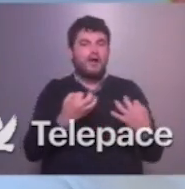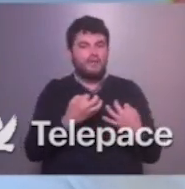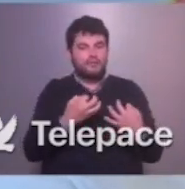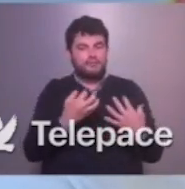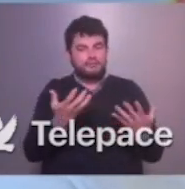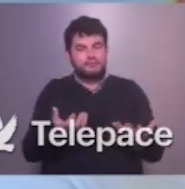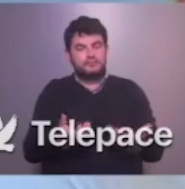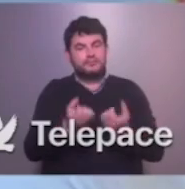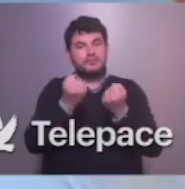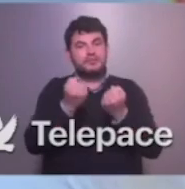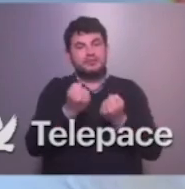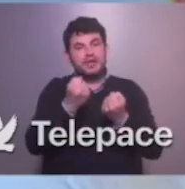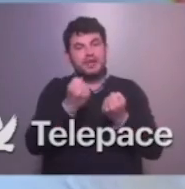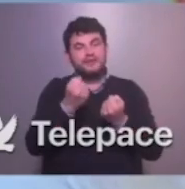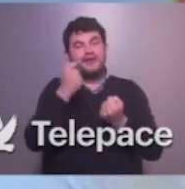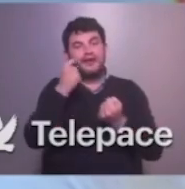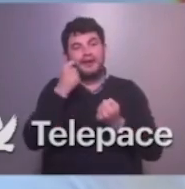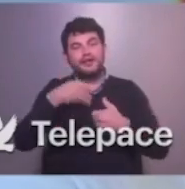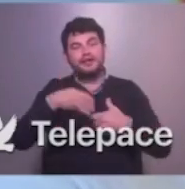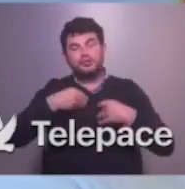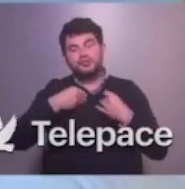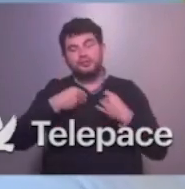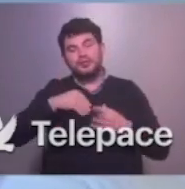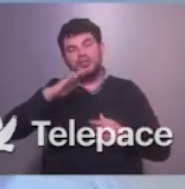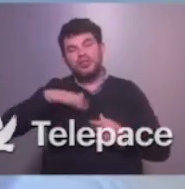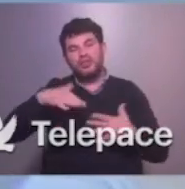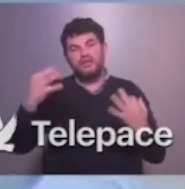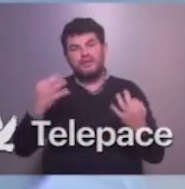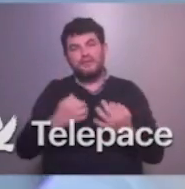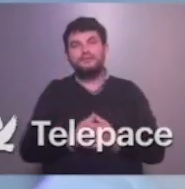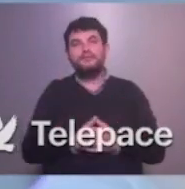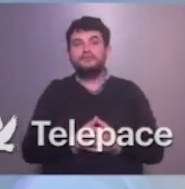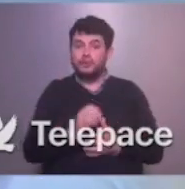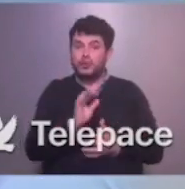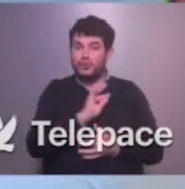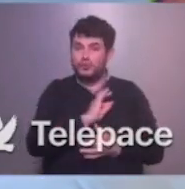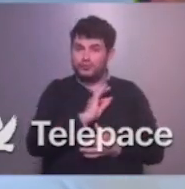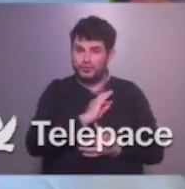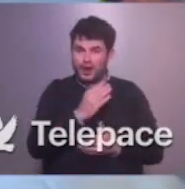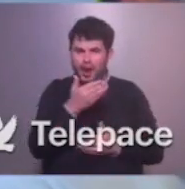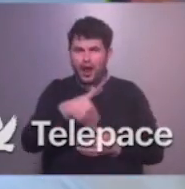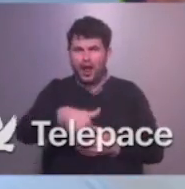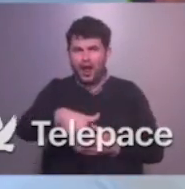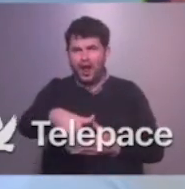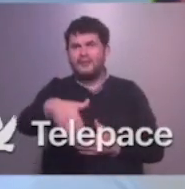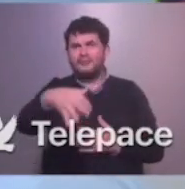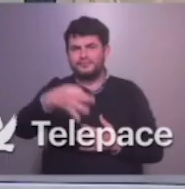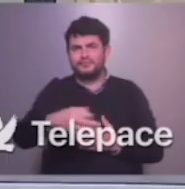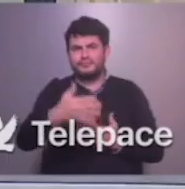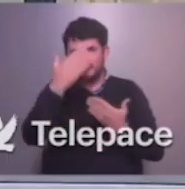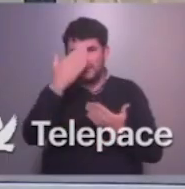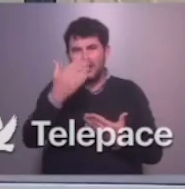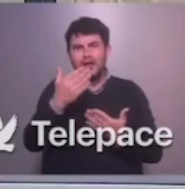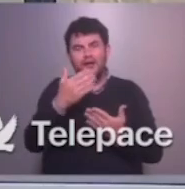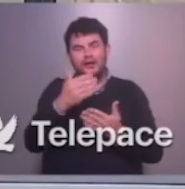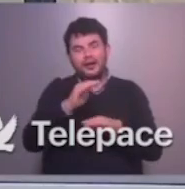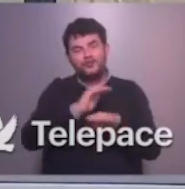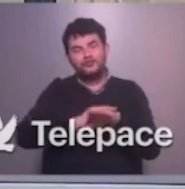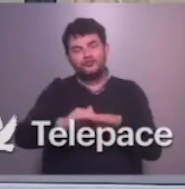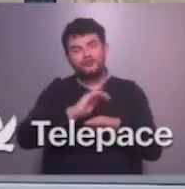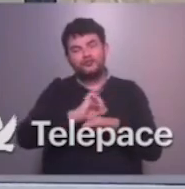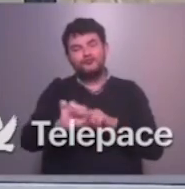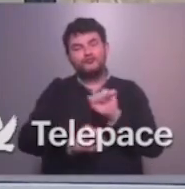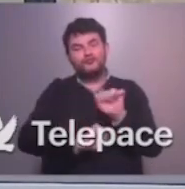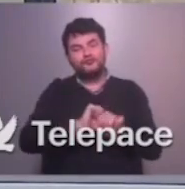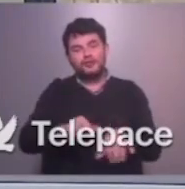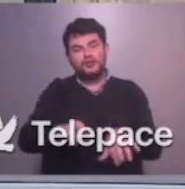e salva os de espírito abatido. O Senhor está perto, eis o vosso consolo